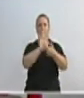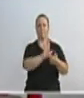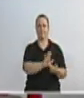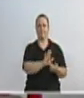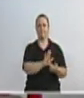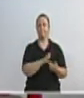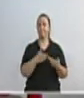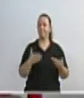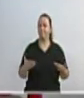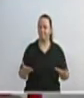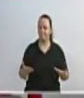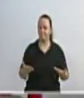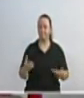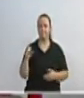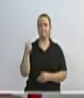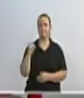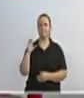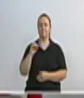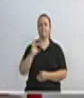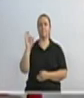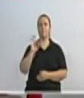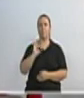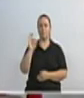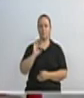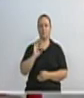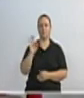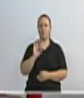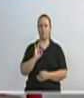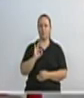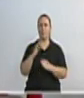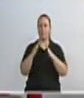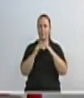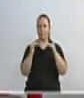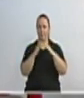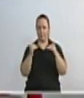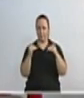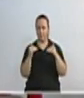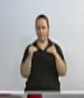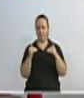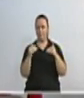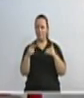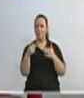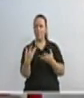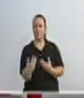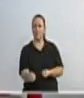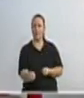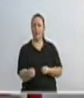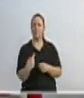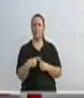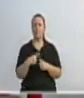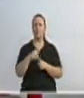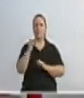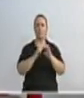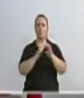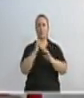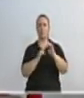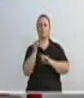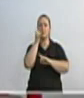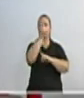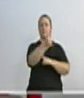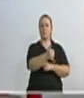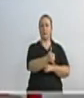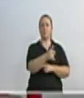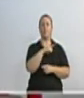seja, os 80% que tinha em Brusque, a Anatel aceitava como 80% porque era aquilo que as operadoras diziam que